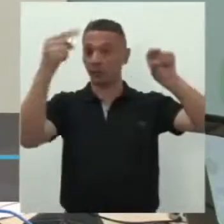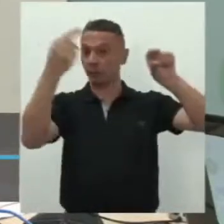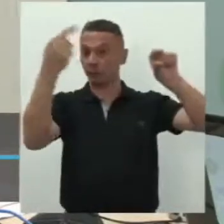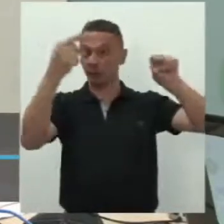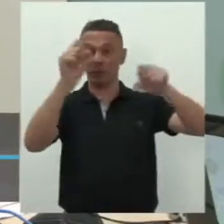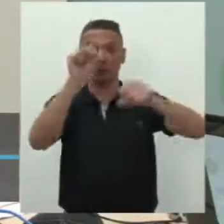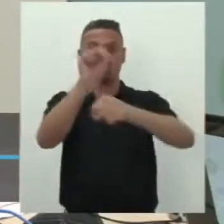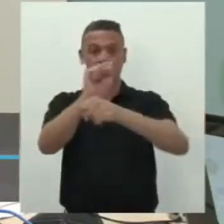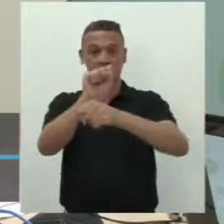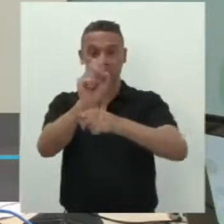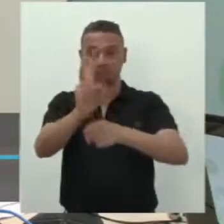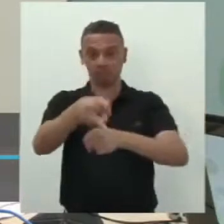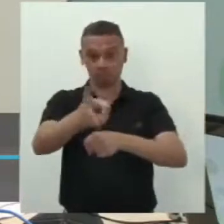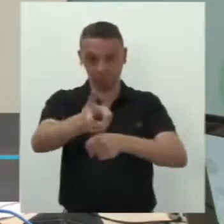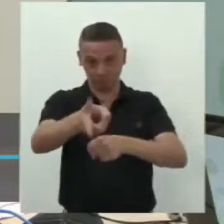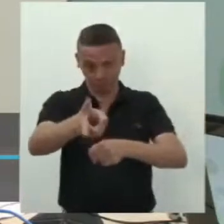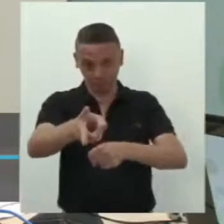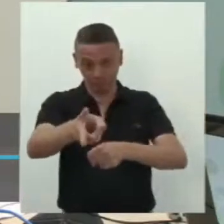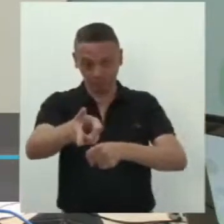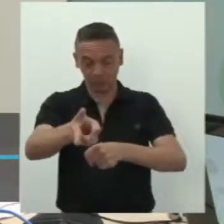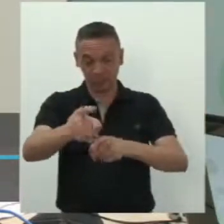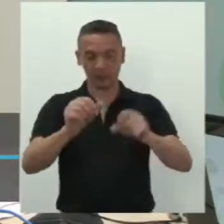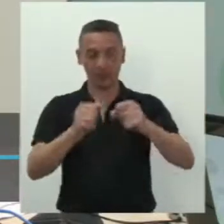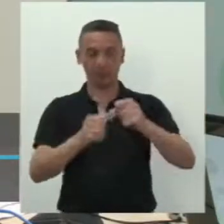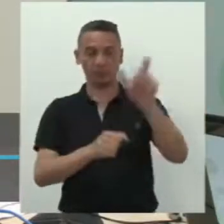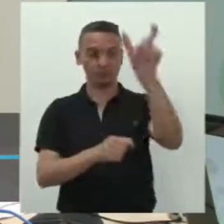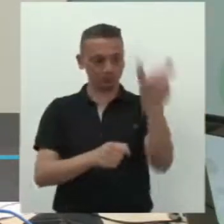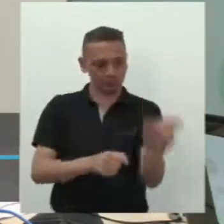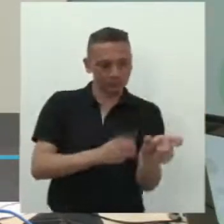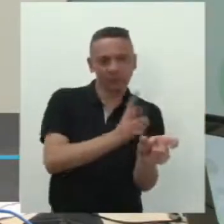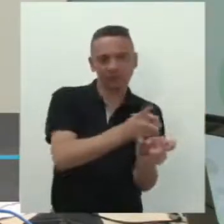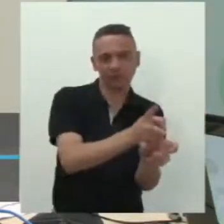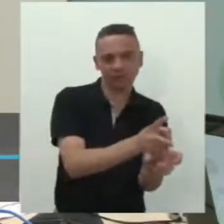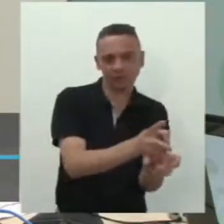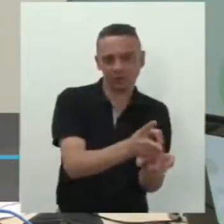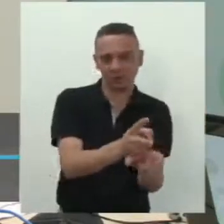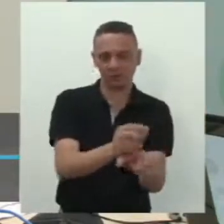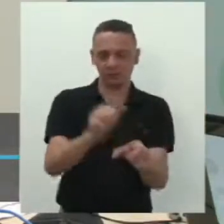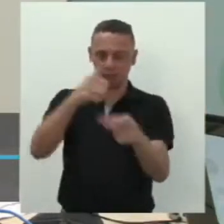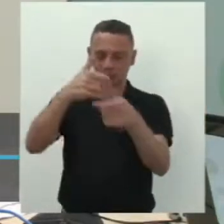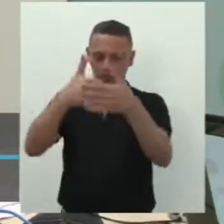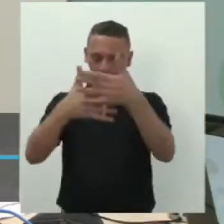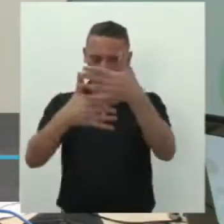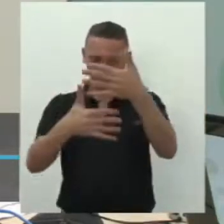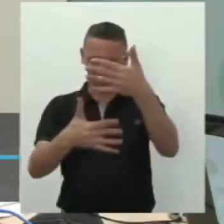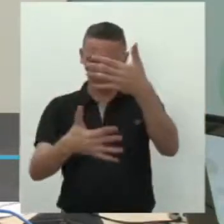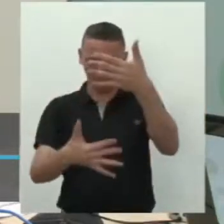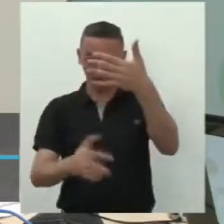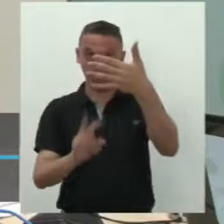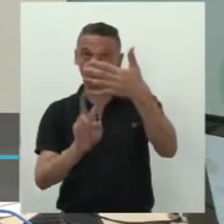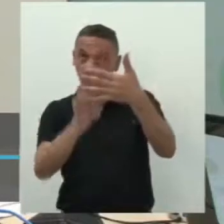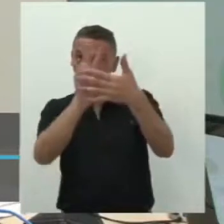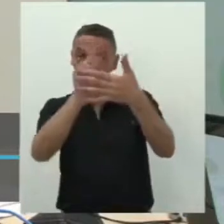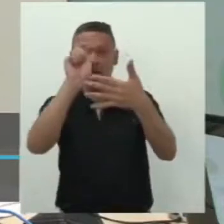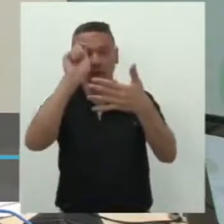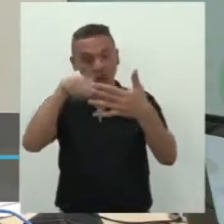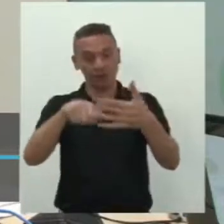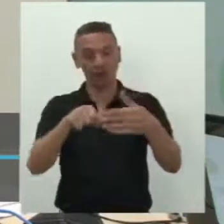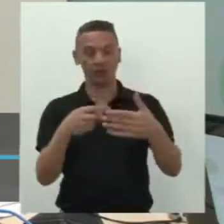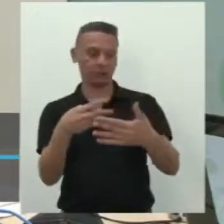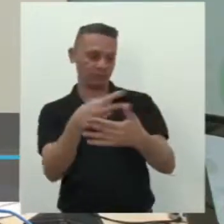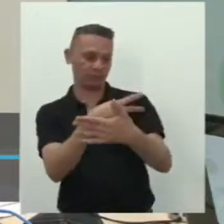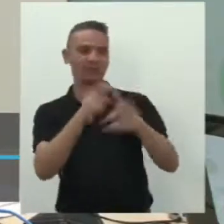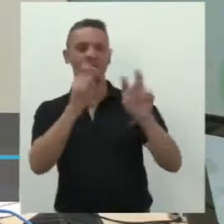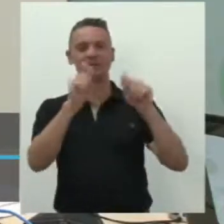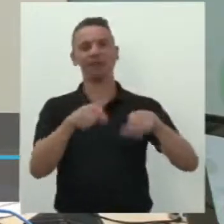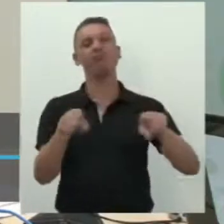cima e congelar a primeira coluna. Quando você descer, você vai ter a visualização lá da primeira linha, ou se você for muito para o